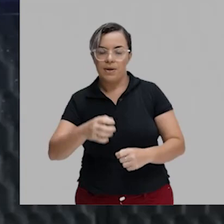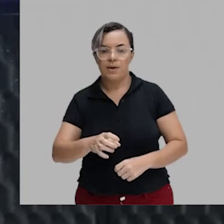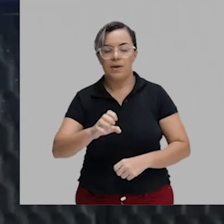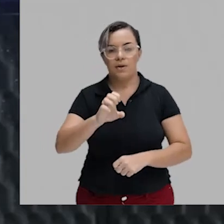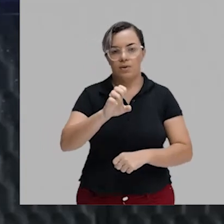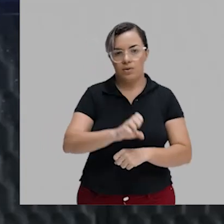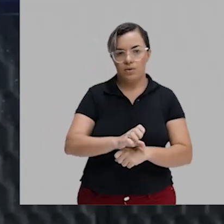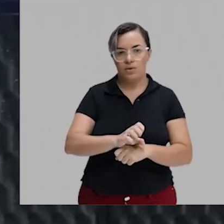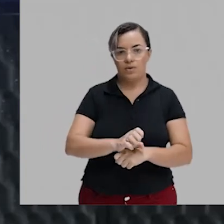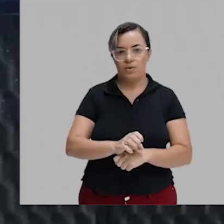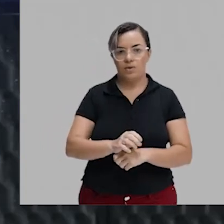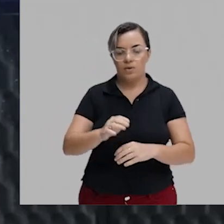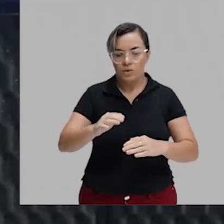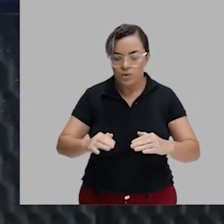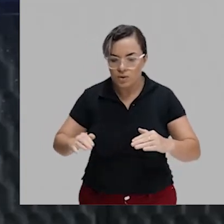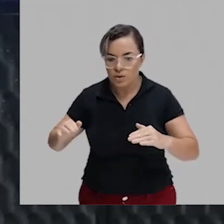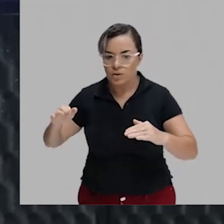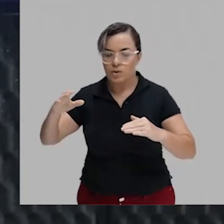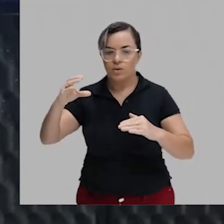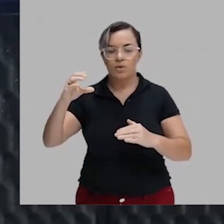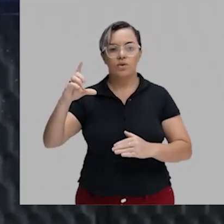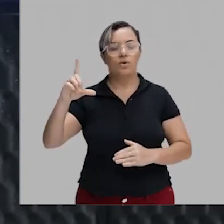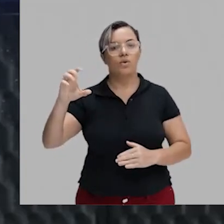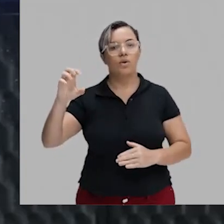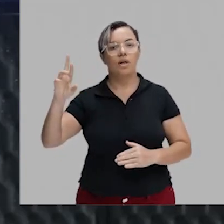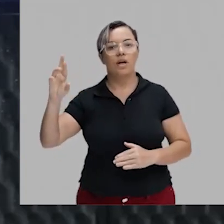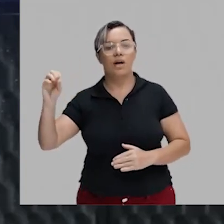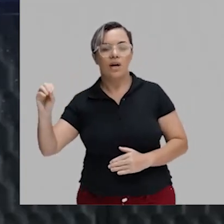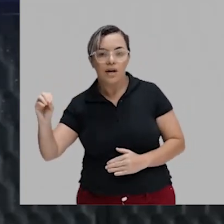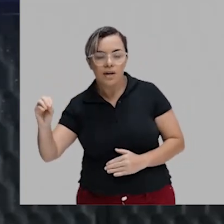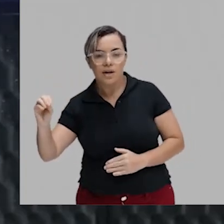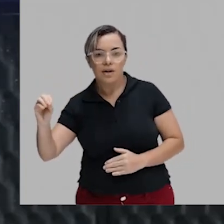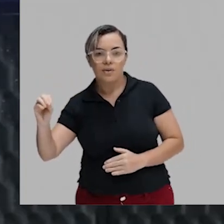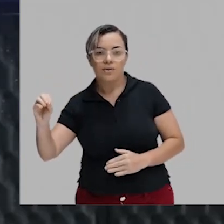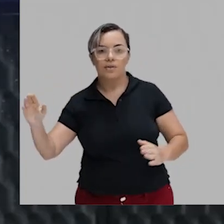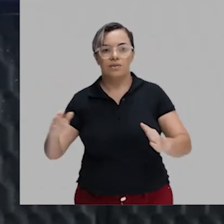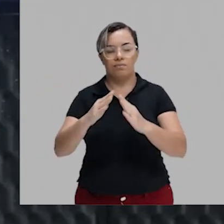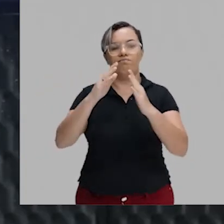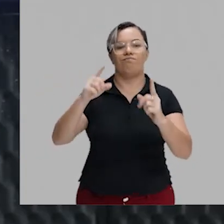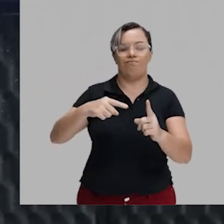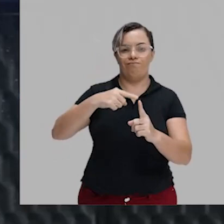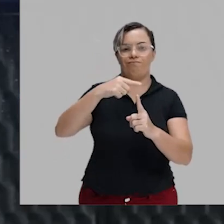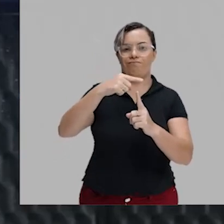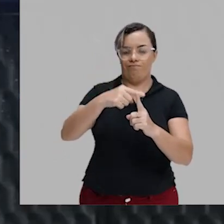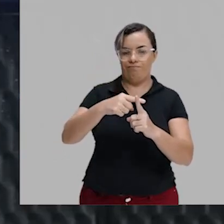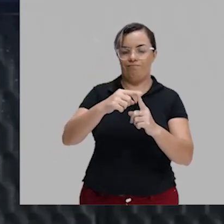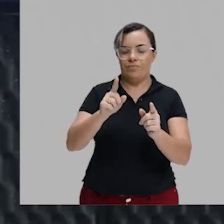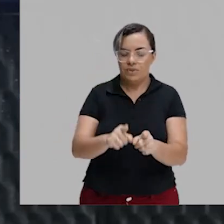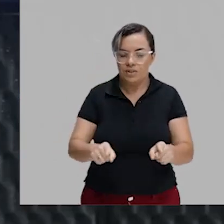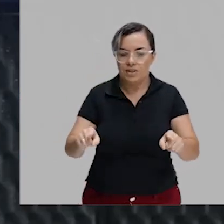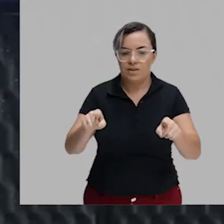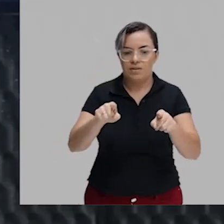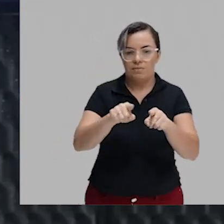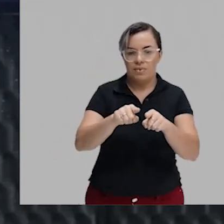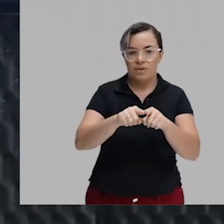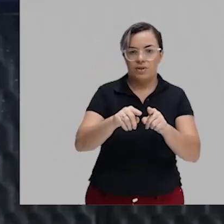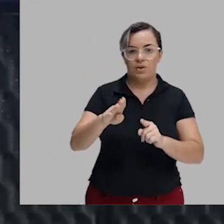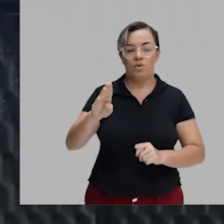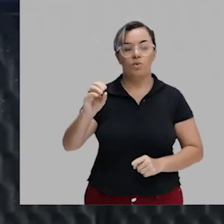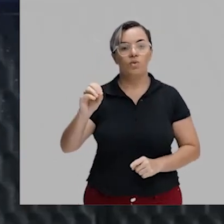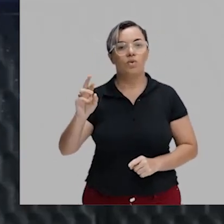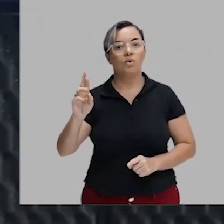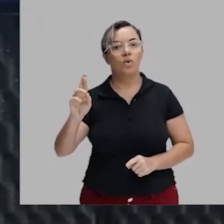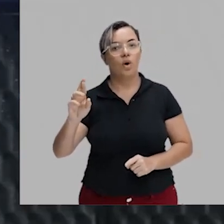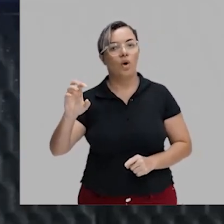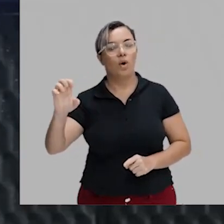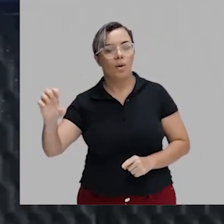alto clero, que vai privilegiar o segundo estado, os setores da nobreza, uma sociedade